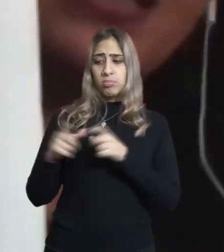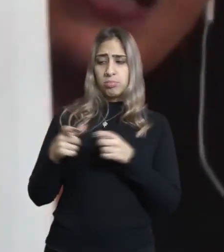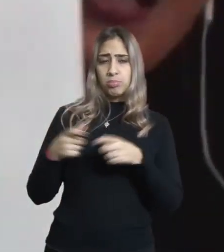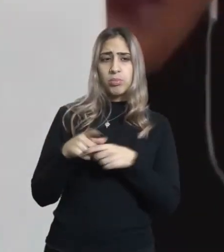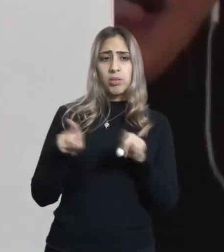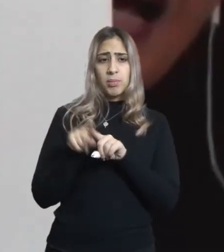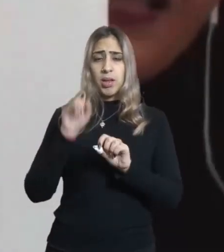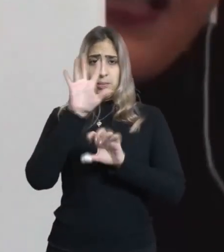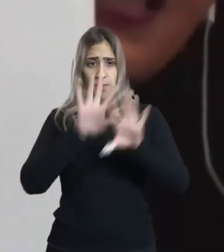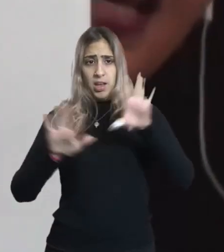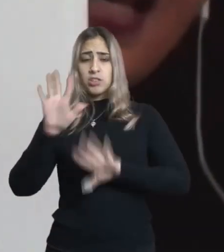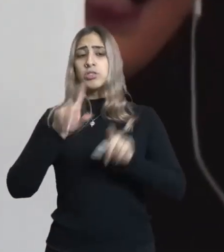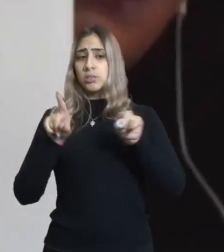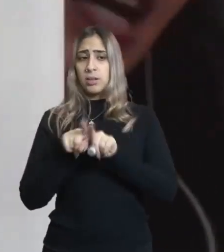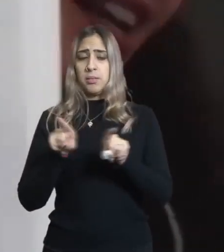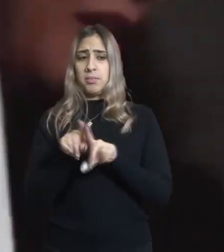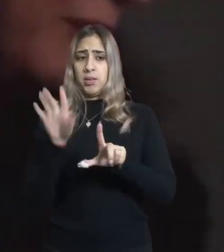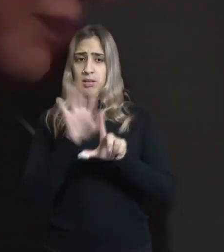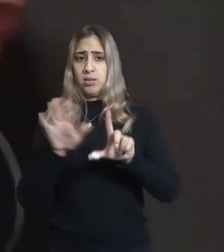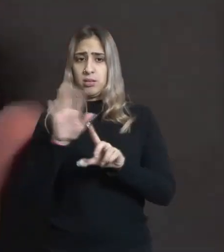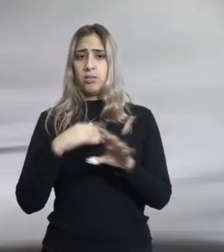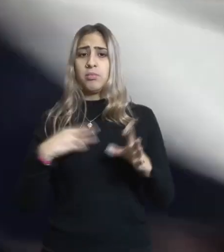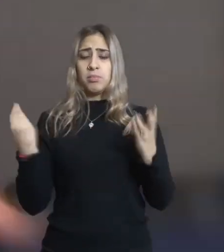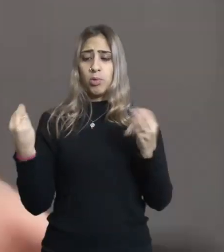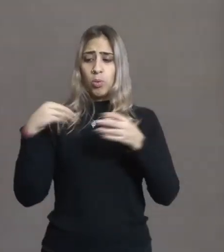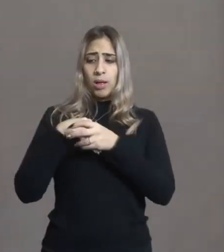também ampliadas e em braille.